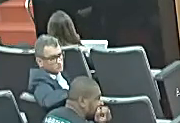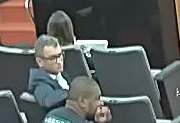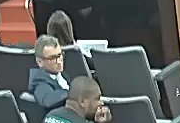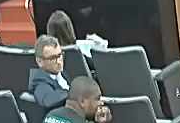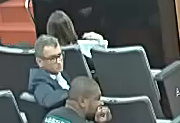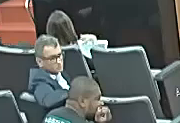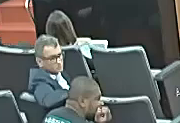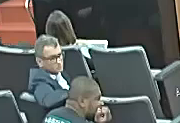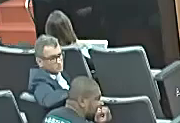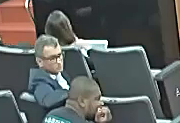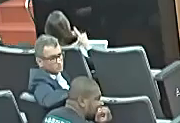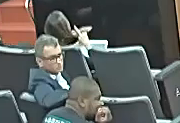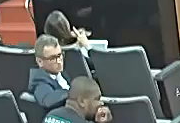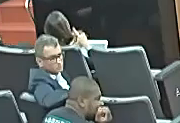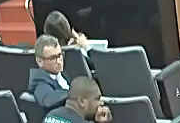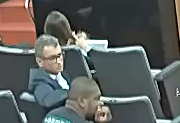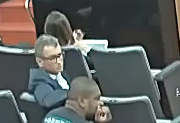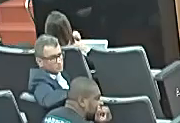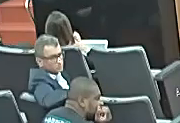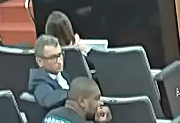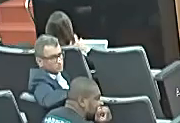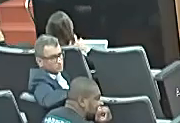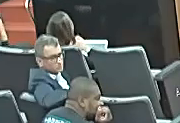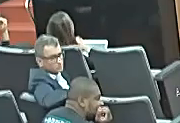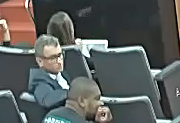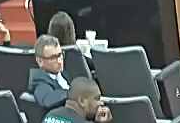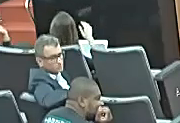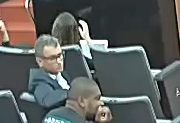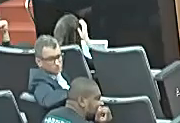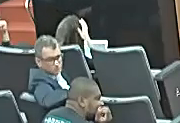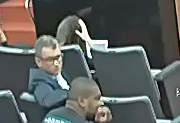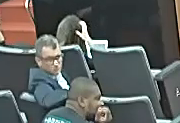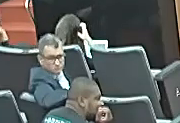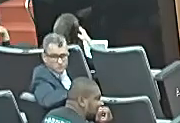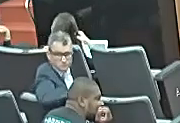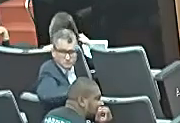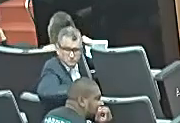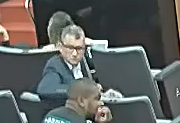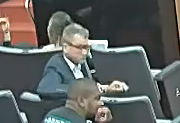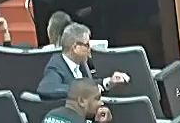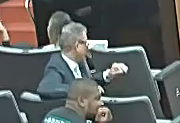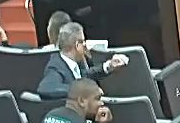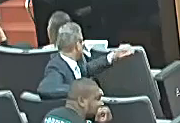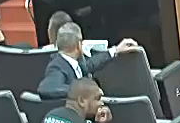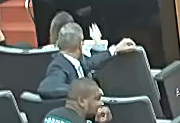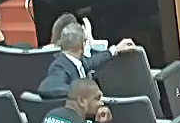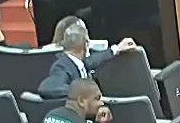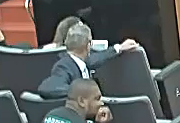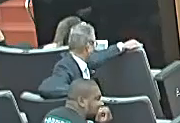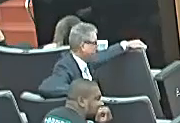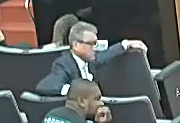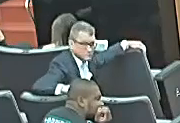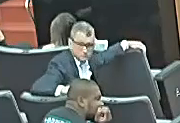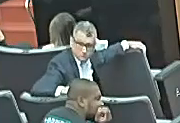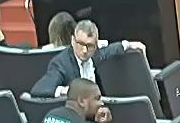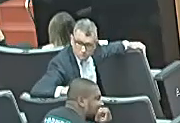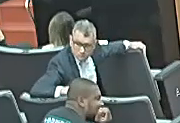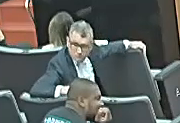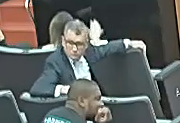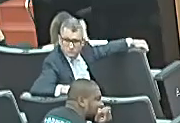audiência vamos elevar o acautelado a não vou convocar ou não essa audiência marcada 15 dias que você não fez um planejamento